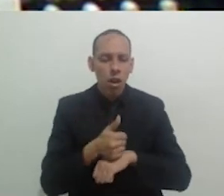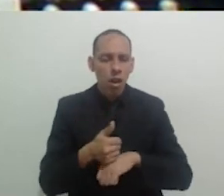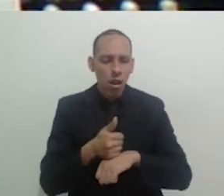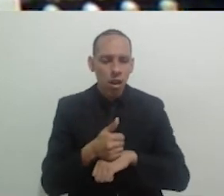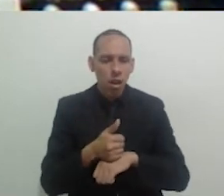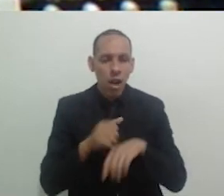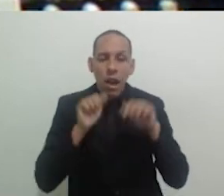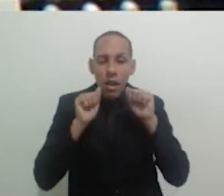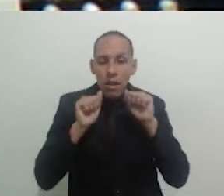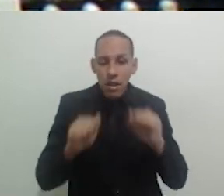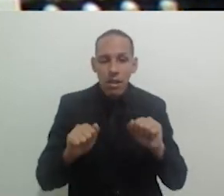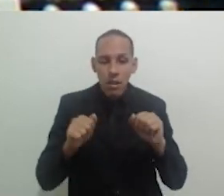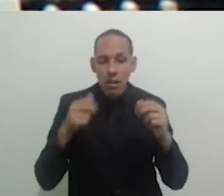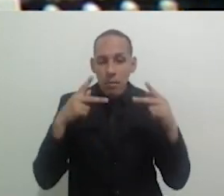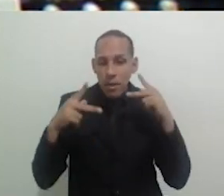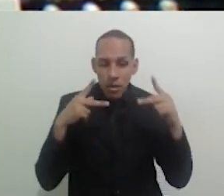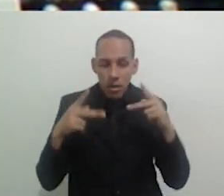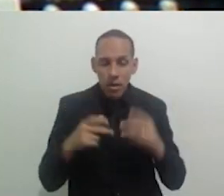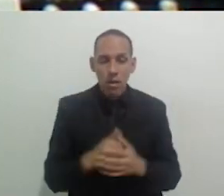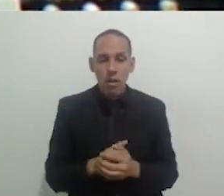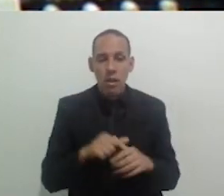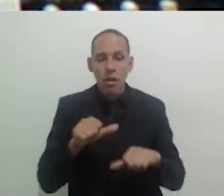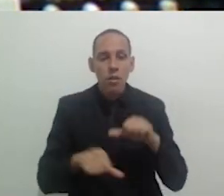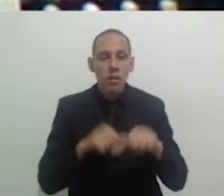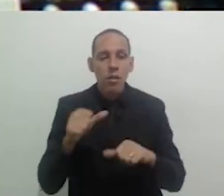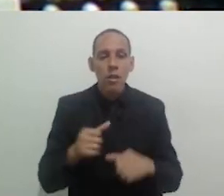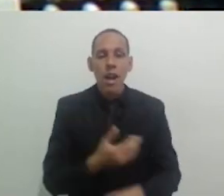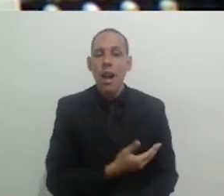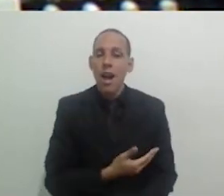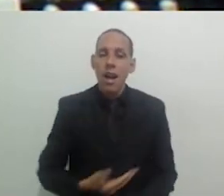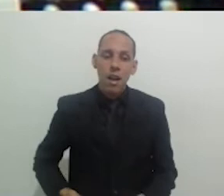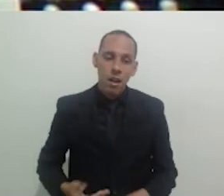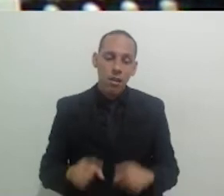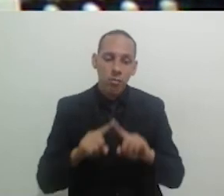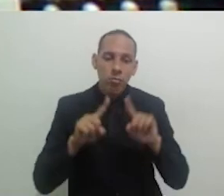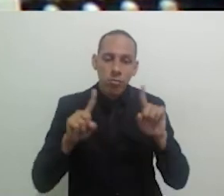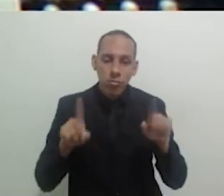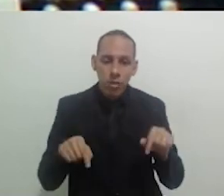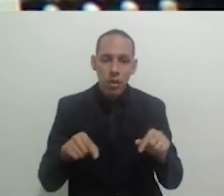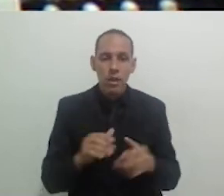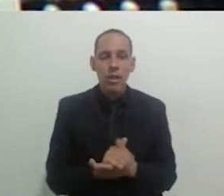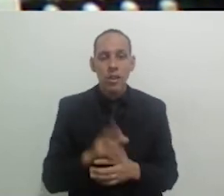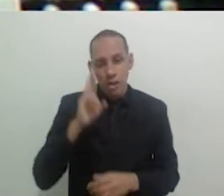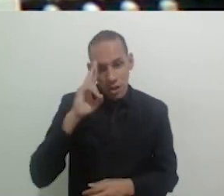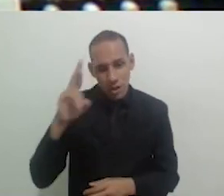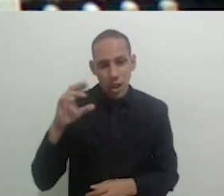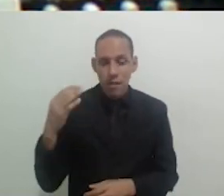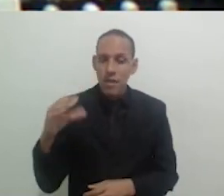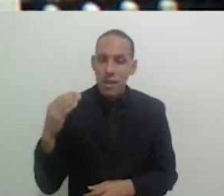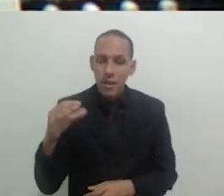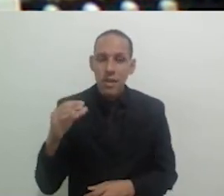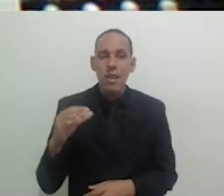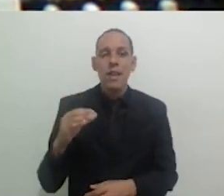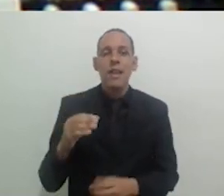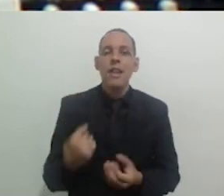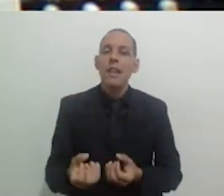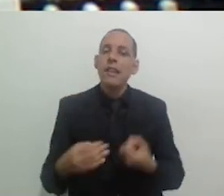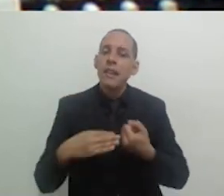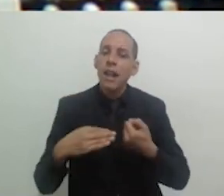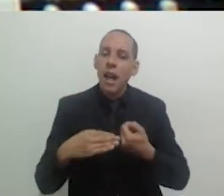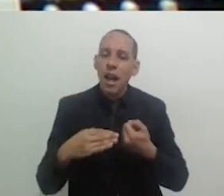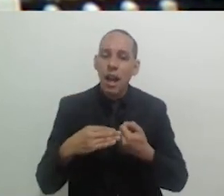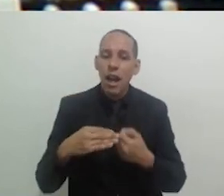né, em um cargo público de provimento em comissão de chefe do setor de ciência de dados e inteligência artificial, vinculado à